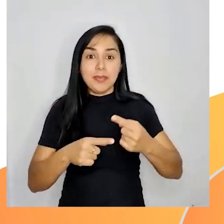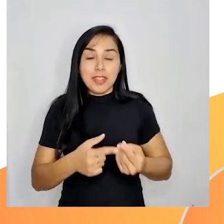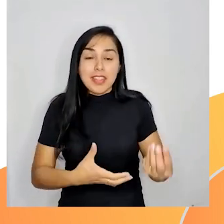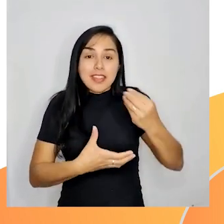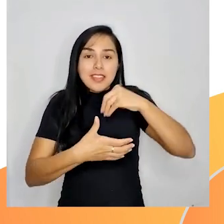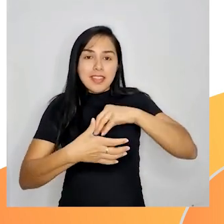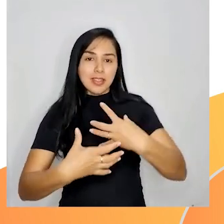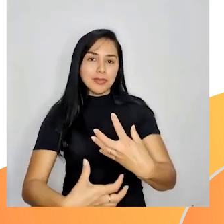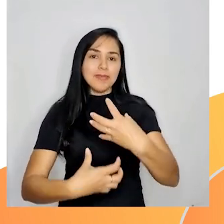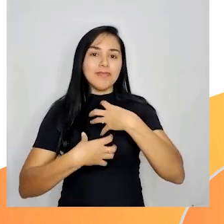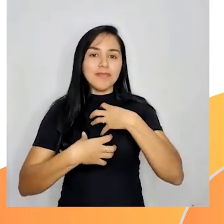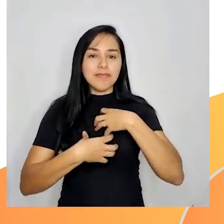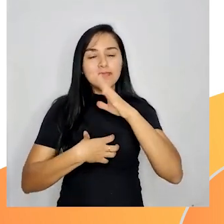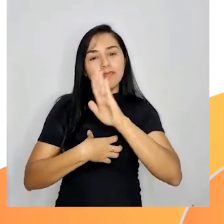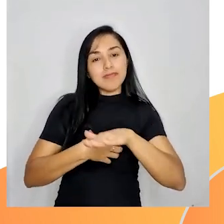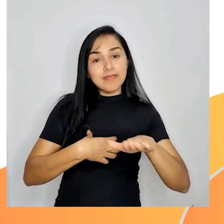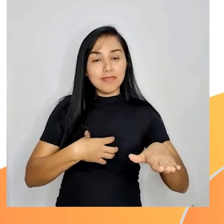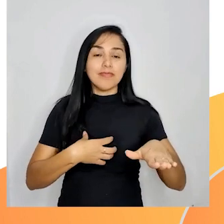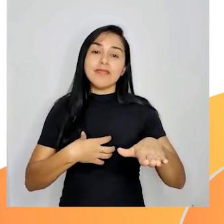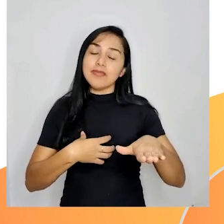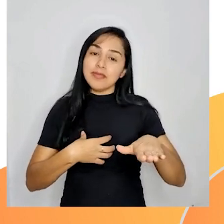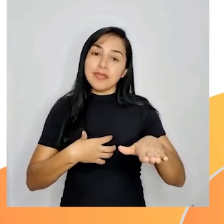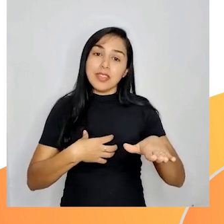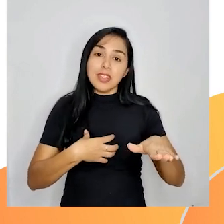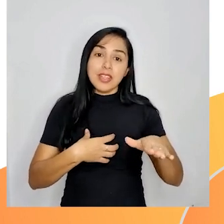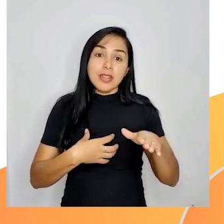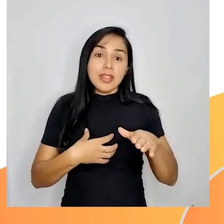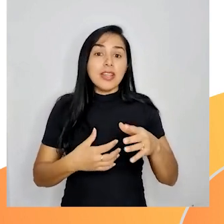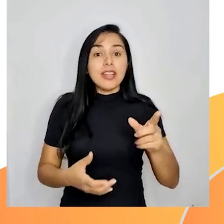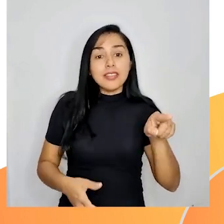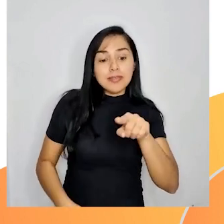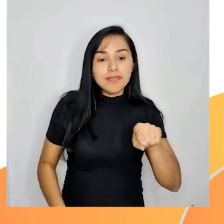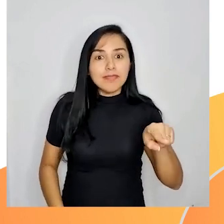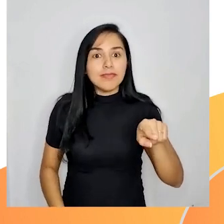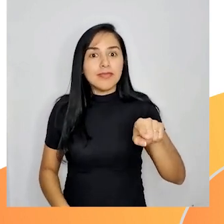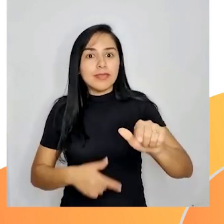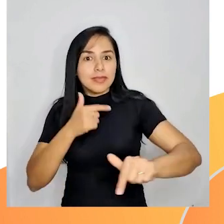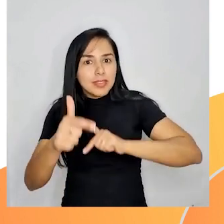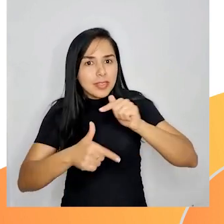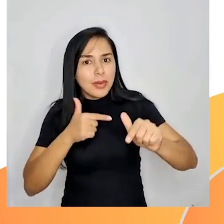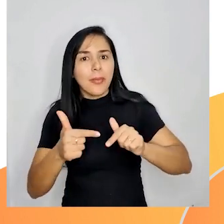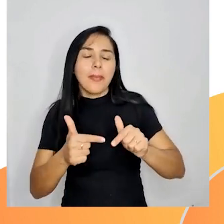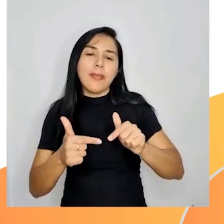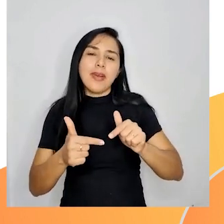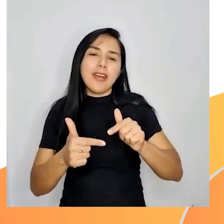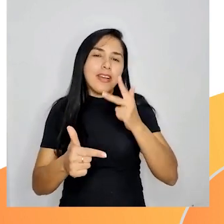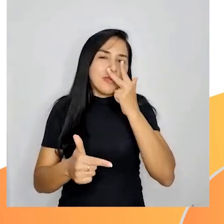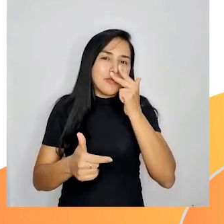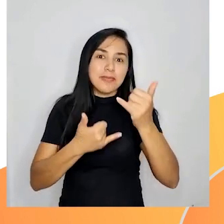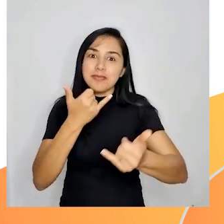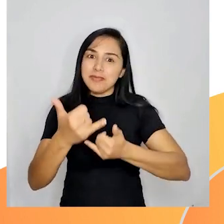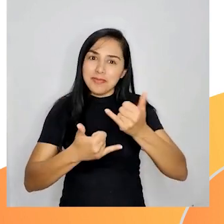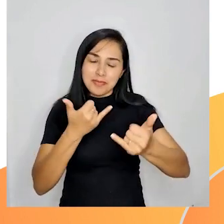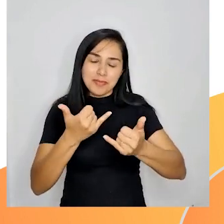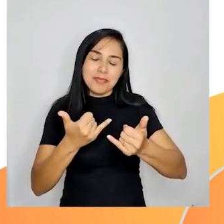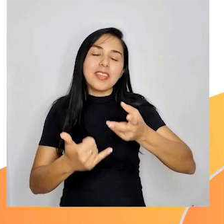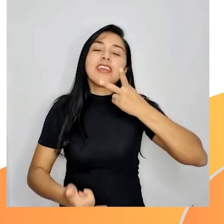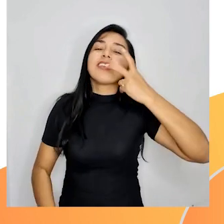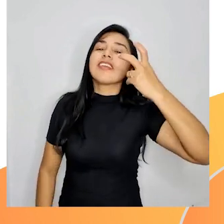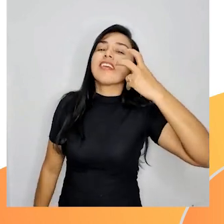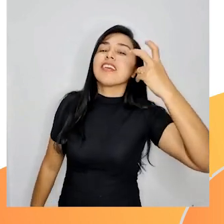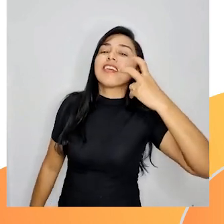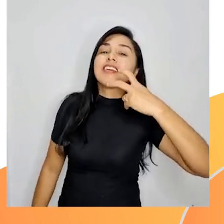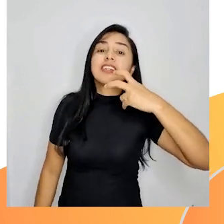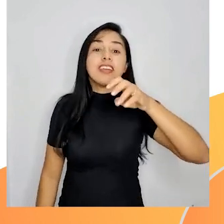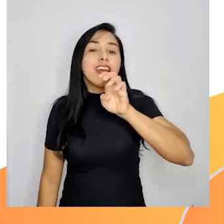o quê? Eles trabalham como se brincasseis. Ê, carvoeiro! Até o grito que eles soltam